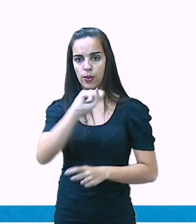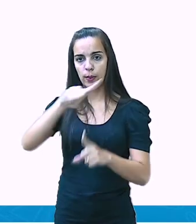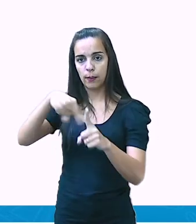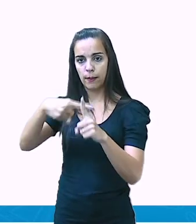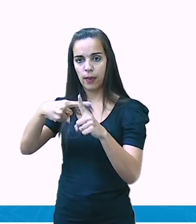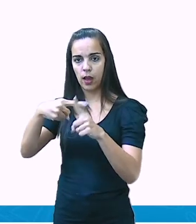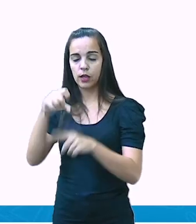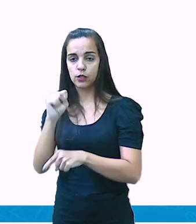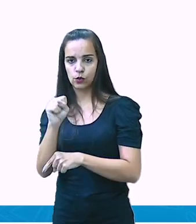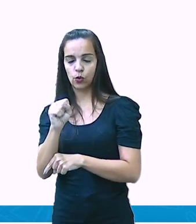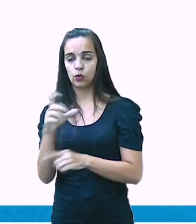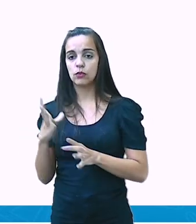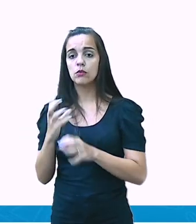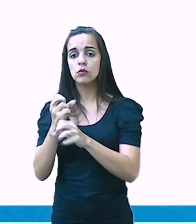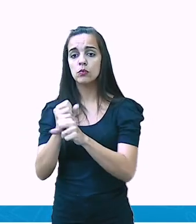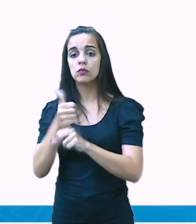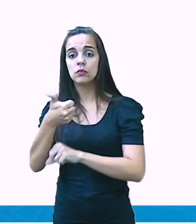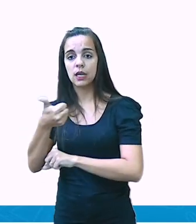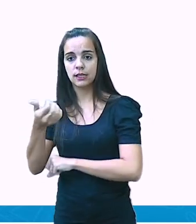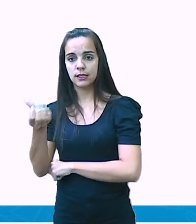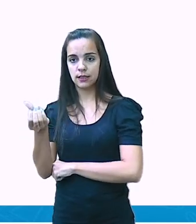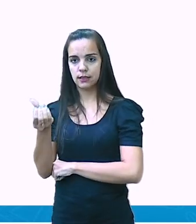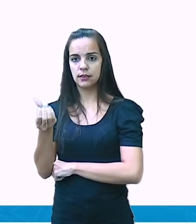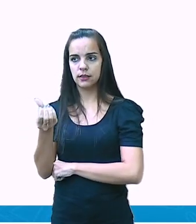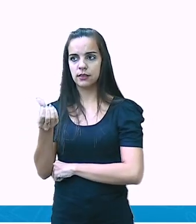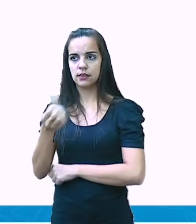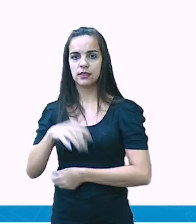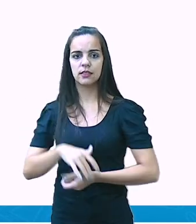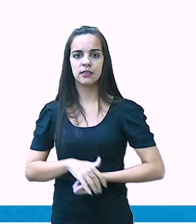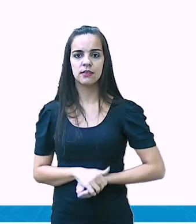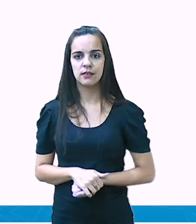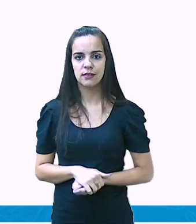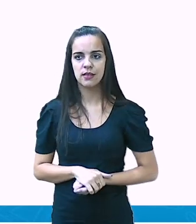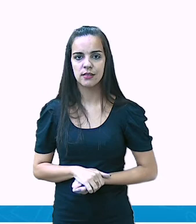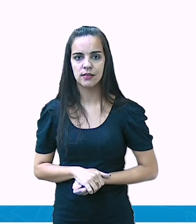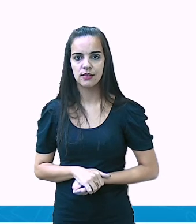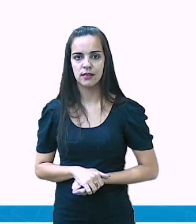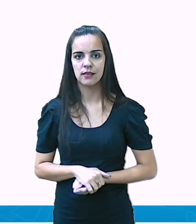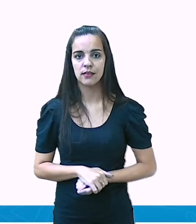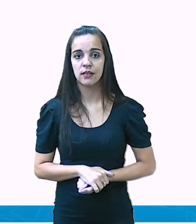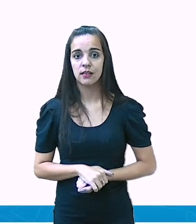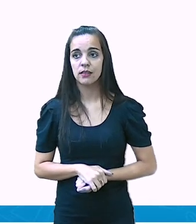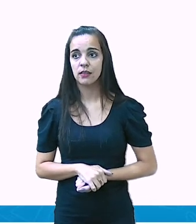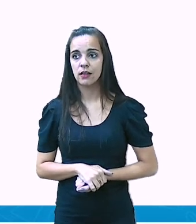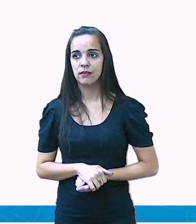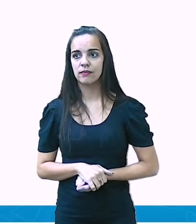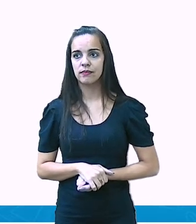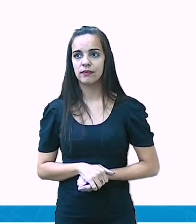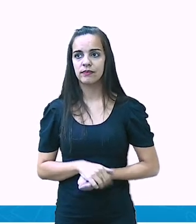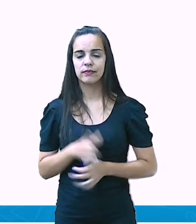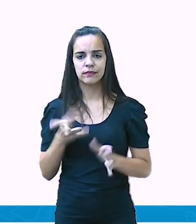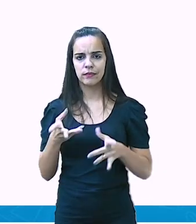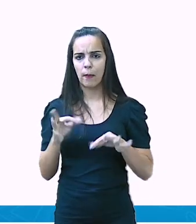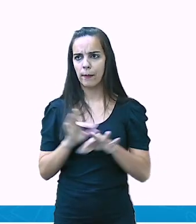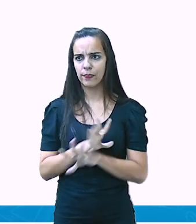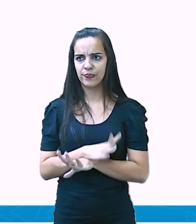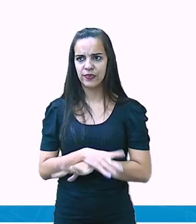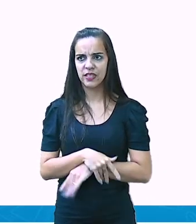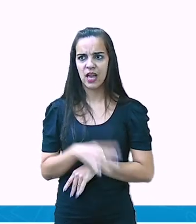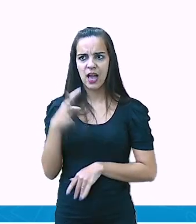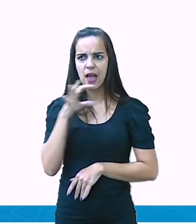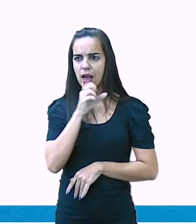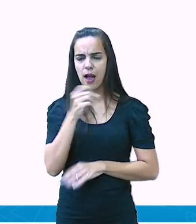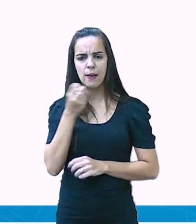Quanto? Muito bem. O número de massa é igual a 16. Simples desse jeito. Viu